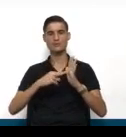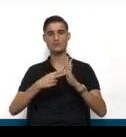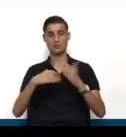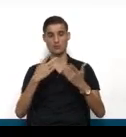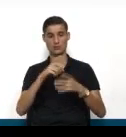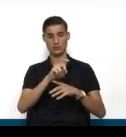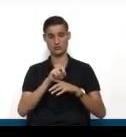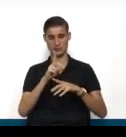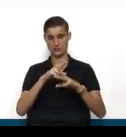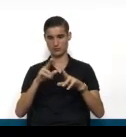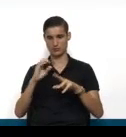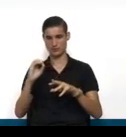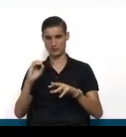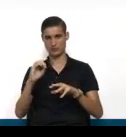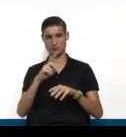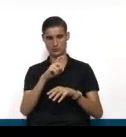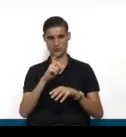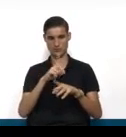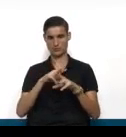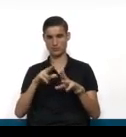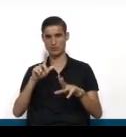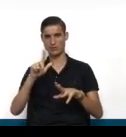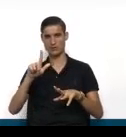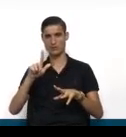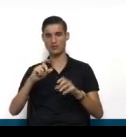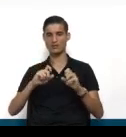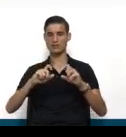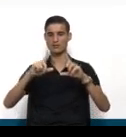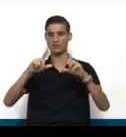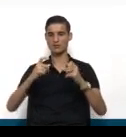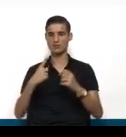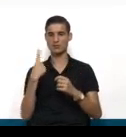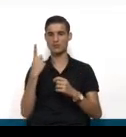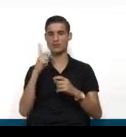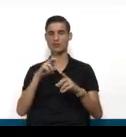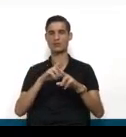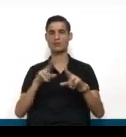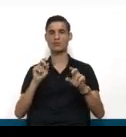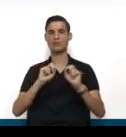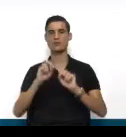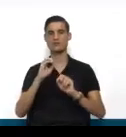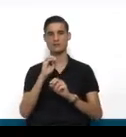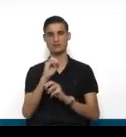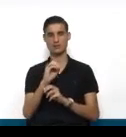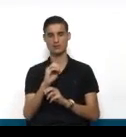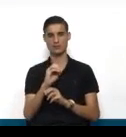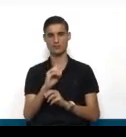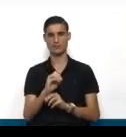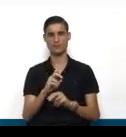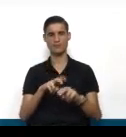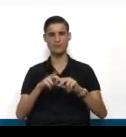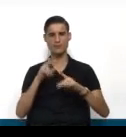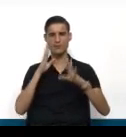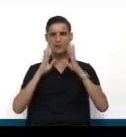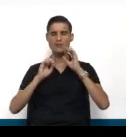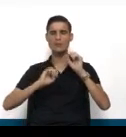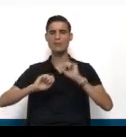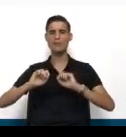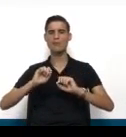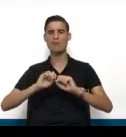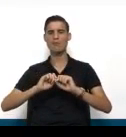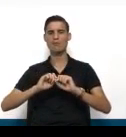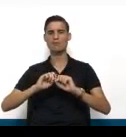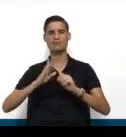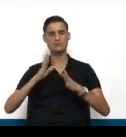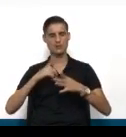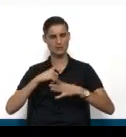meu x é igual a zero e o meu x é igual a L, a altura, então, vai ser igual a zero. E aí nós temos que pensar o seguinte: